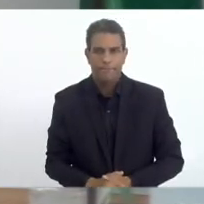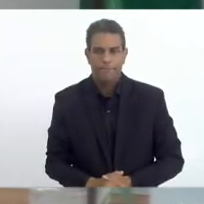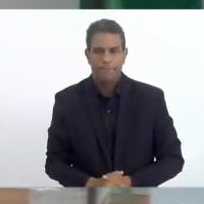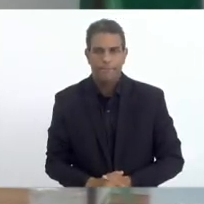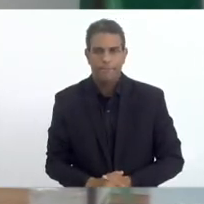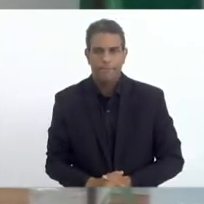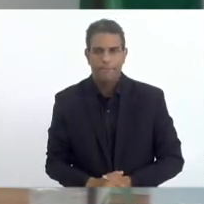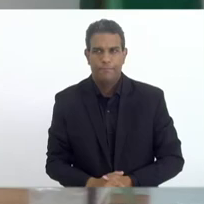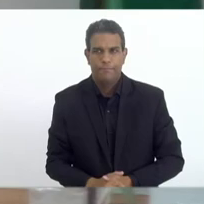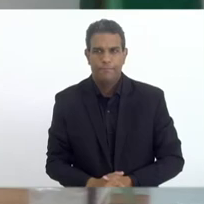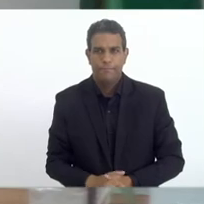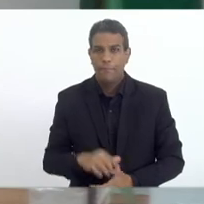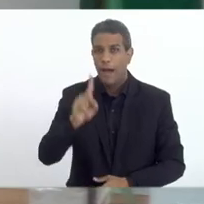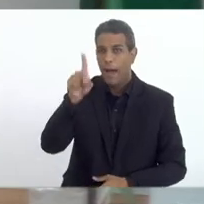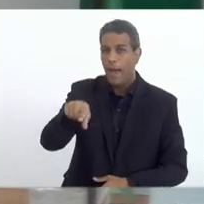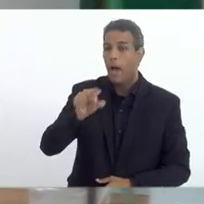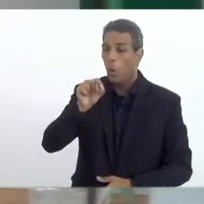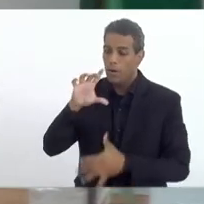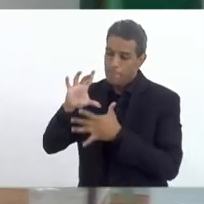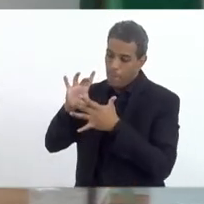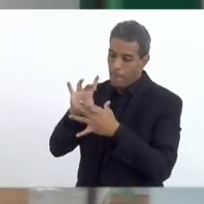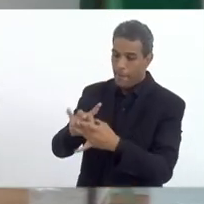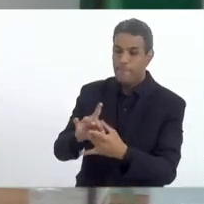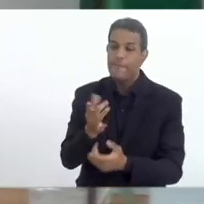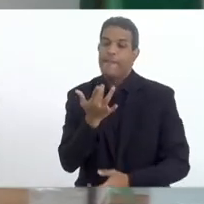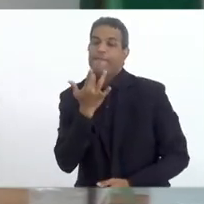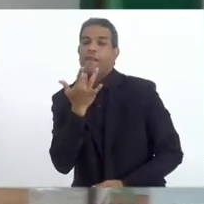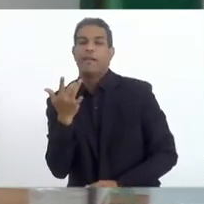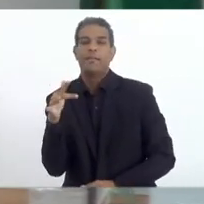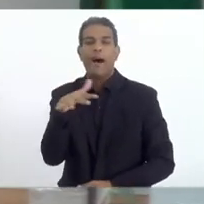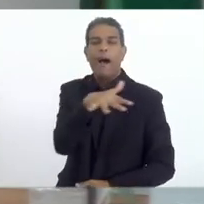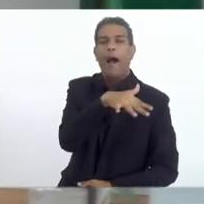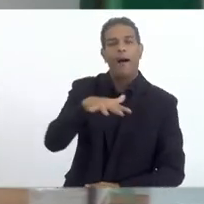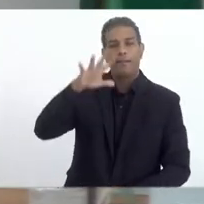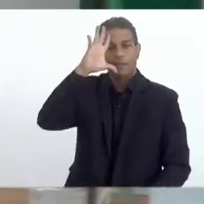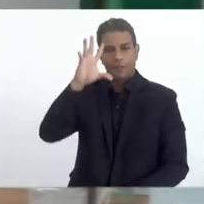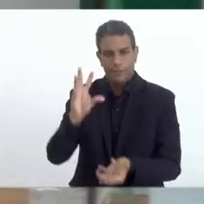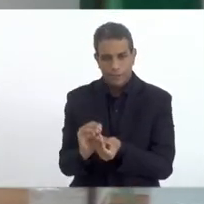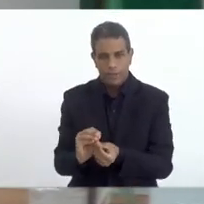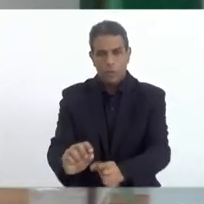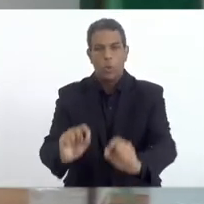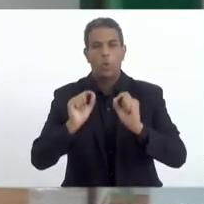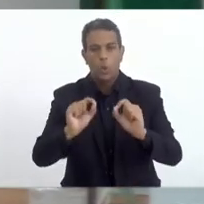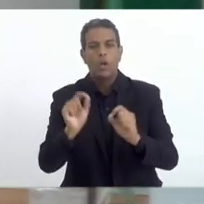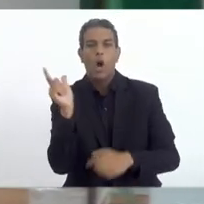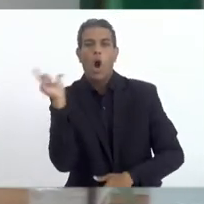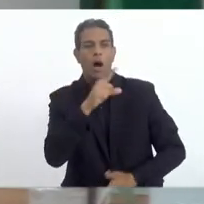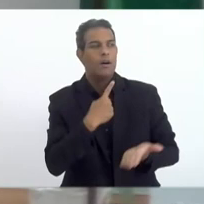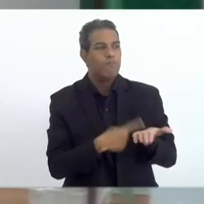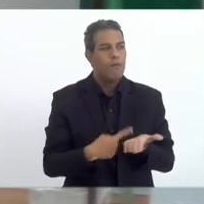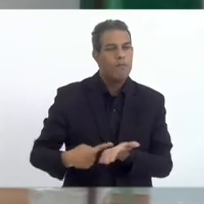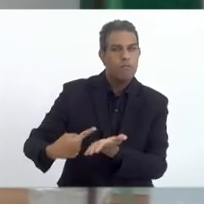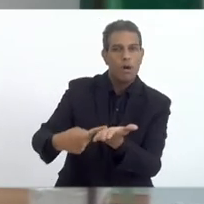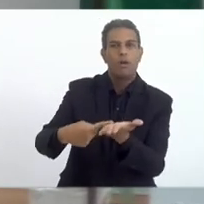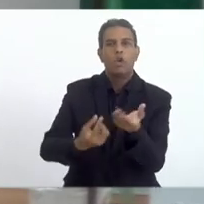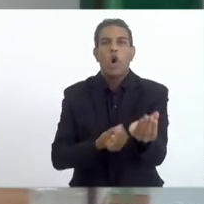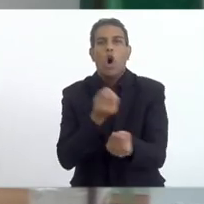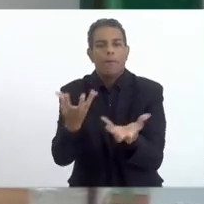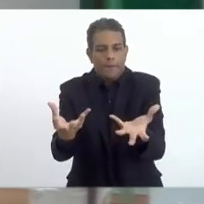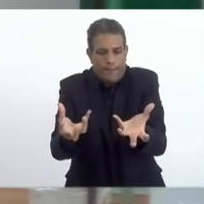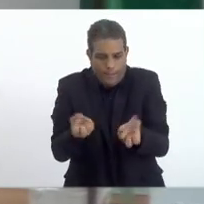Então, essa dá uma facilidade maior, sob o ponto de vista de